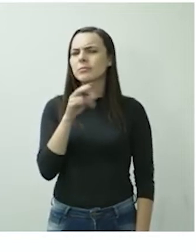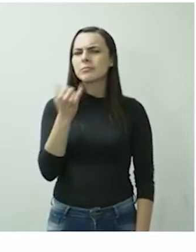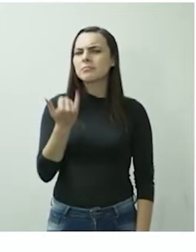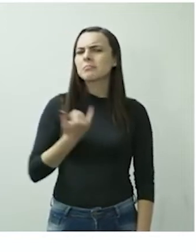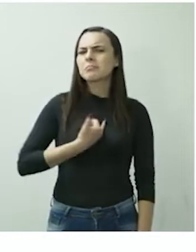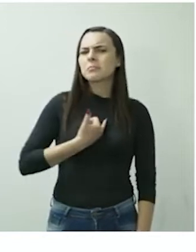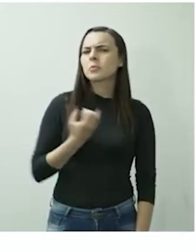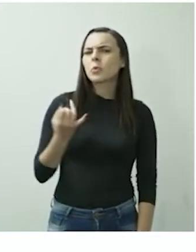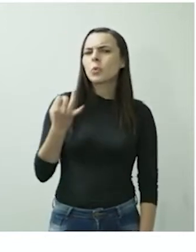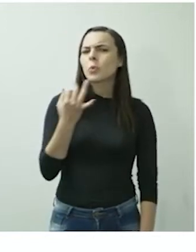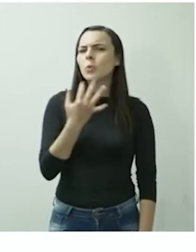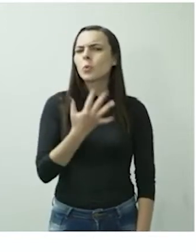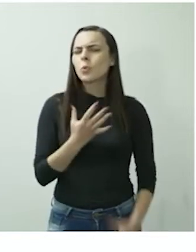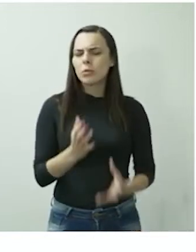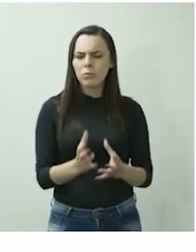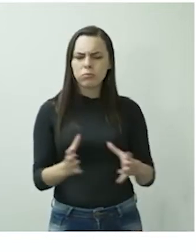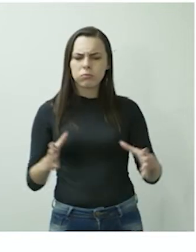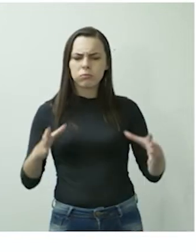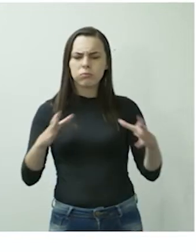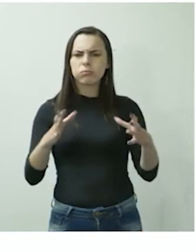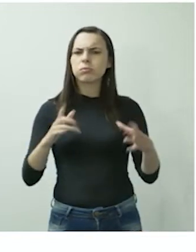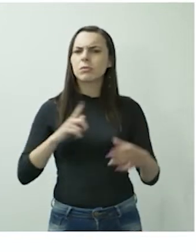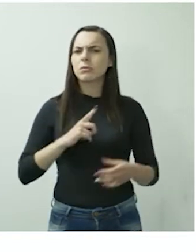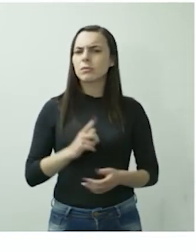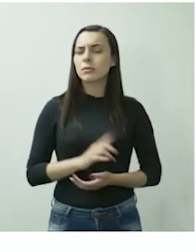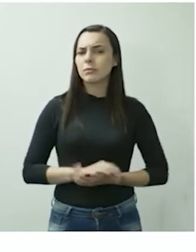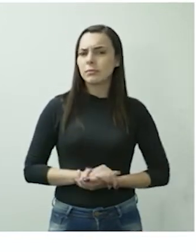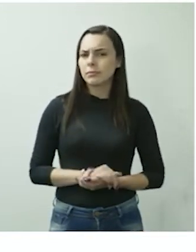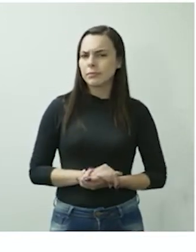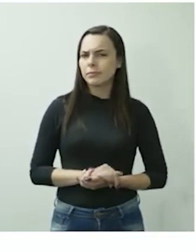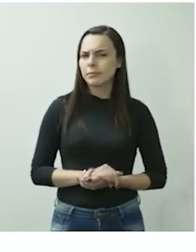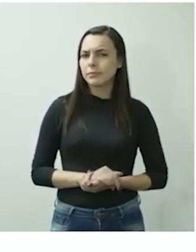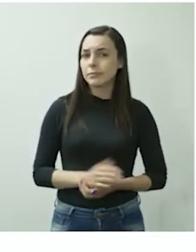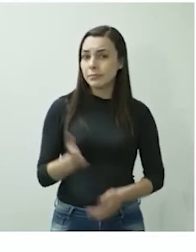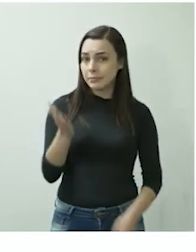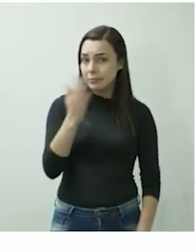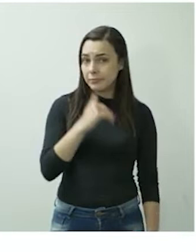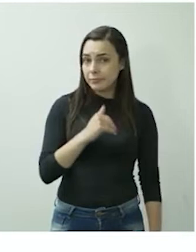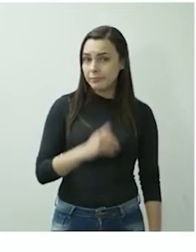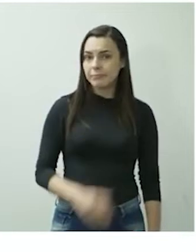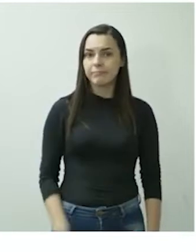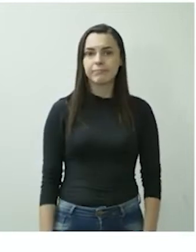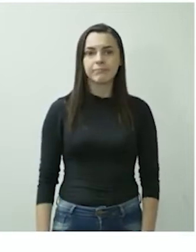quantos caldeirões tem. Quantos caldeirões vocês acham que tem? Vamos lá?